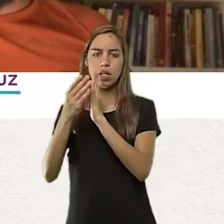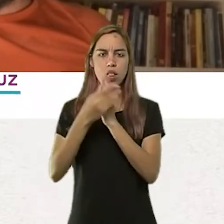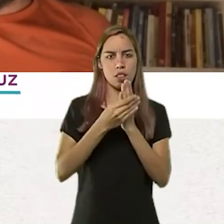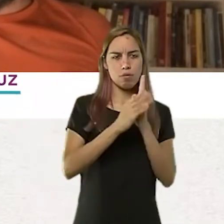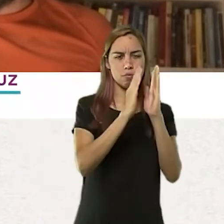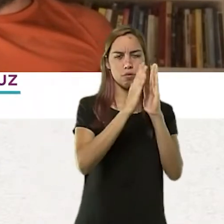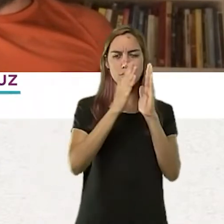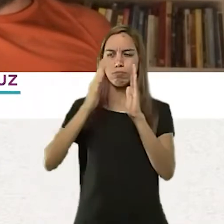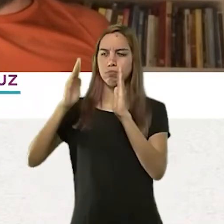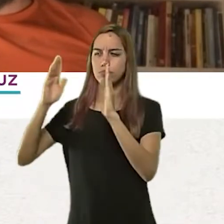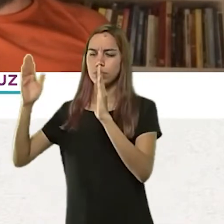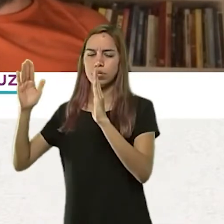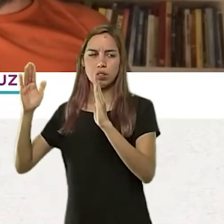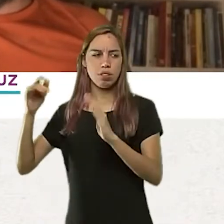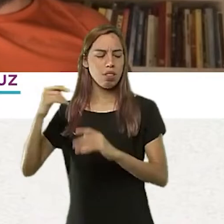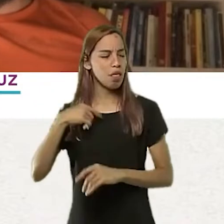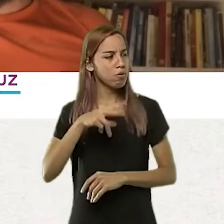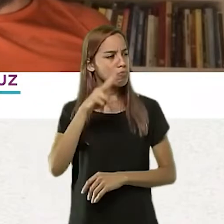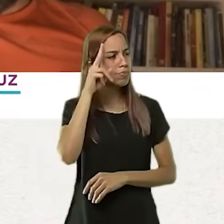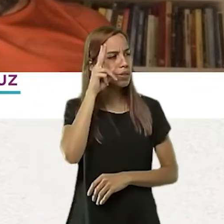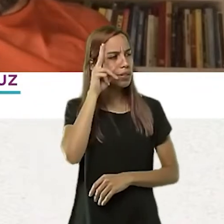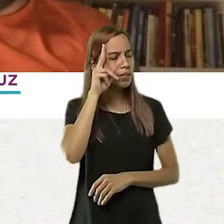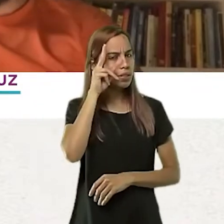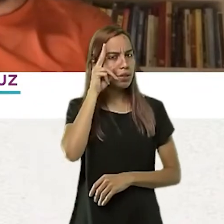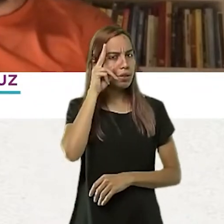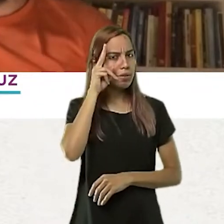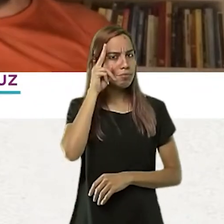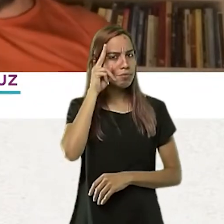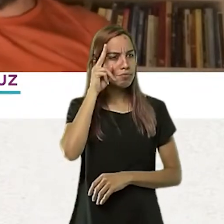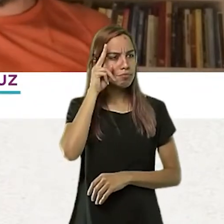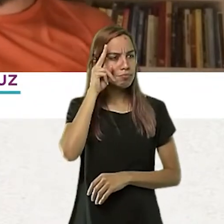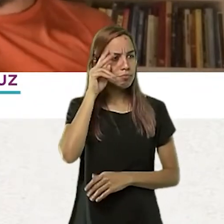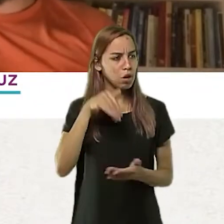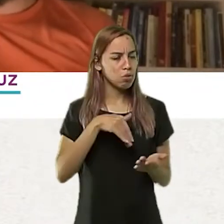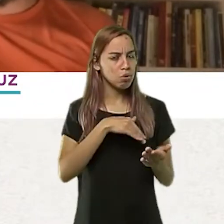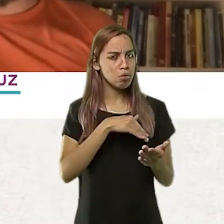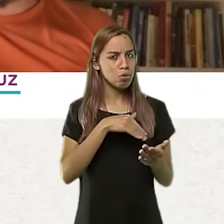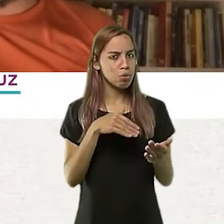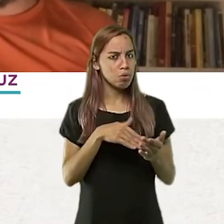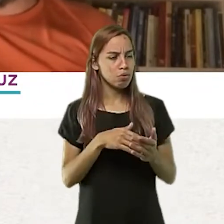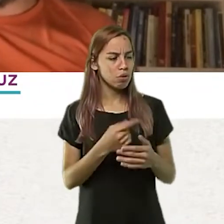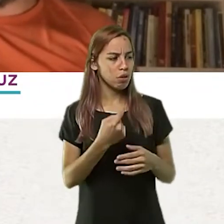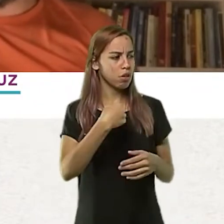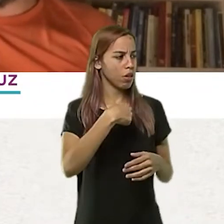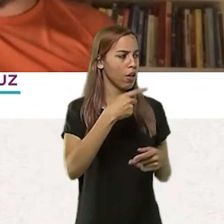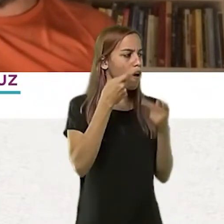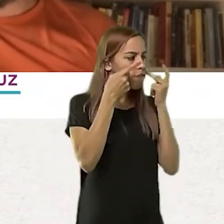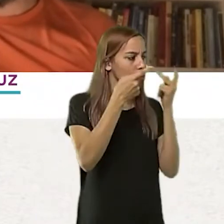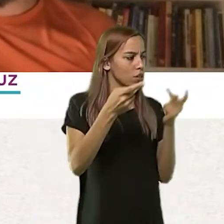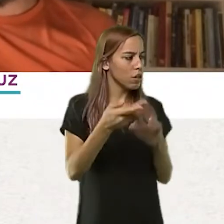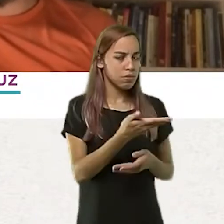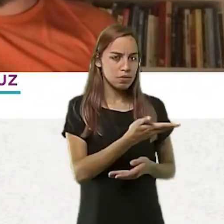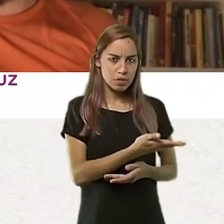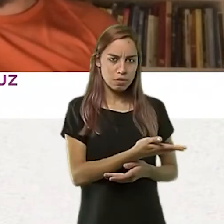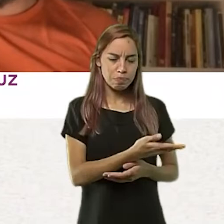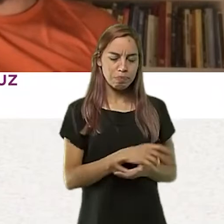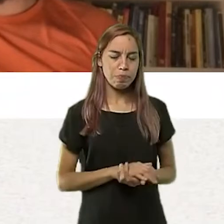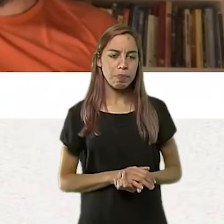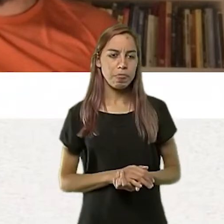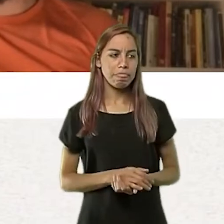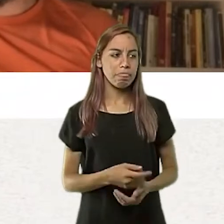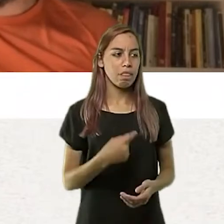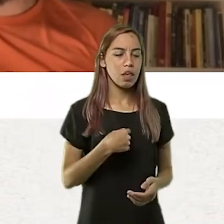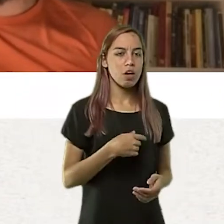vez que eu vi o Milor. Eu fui à sua casa e fizemos uma longa entrevista de um domingo inteiro de